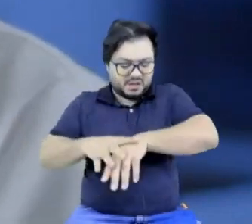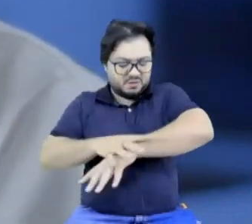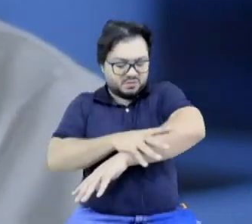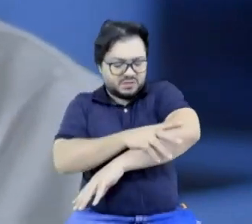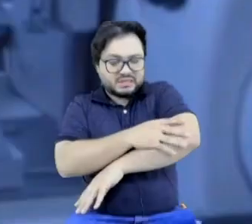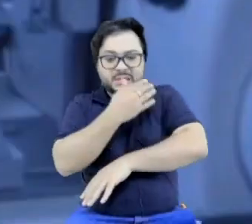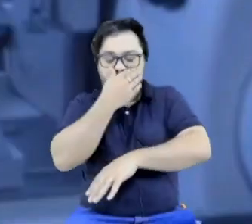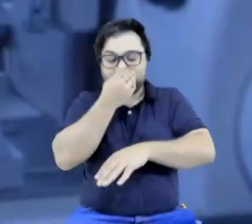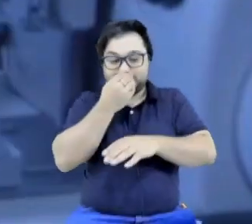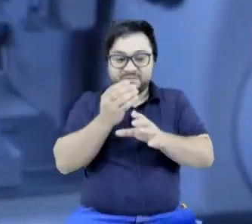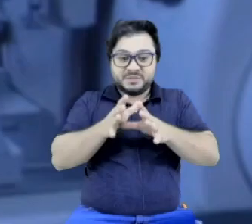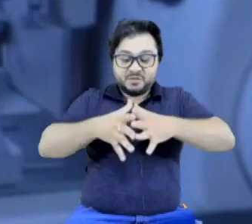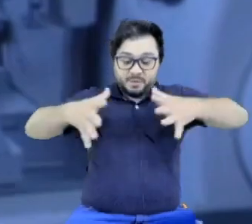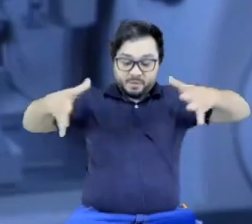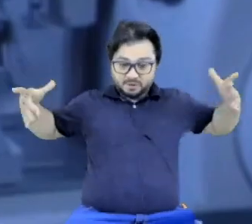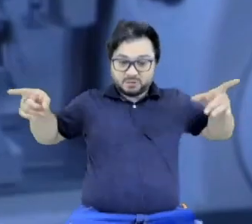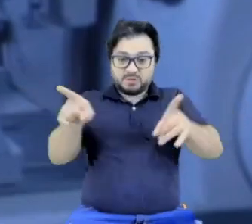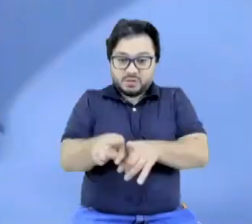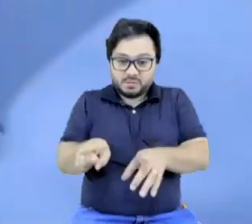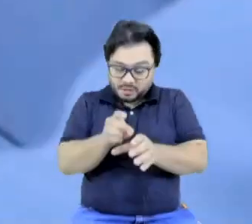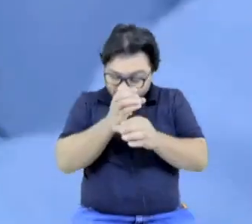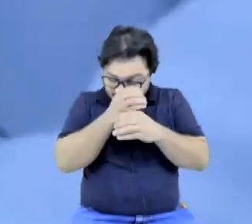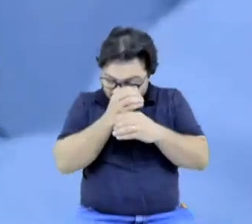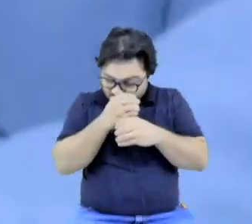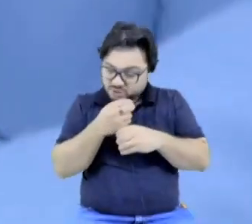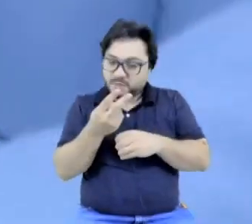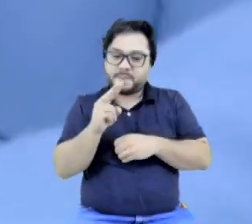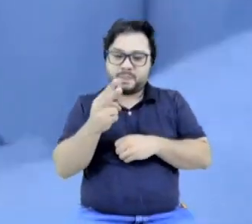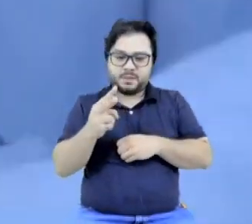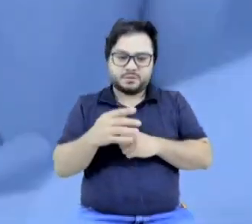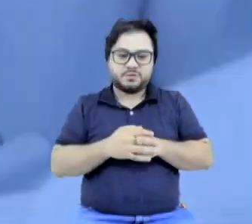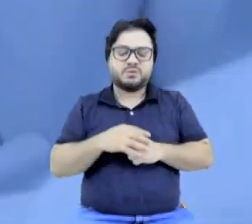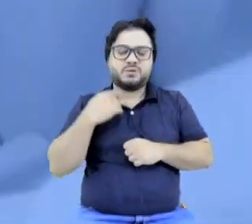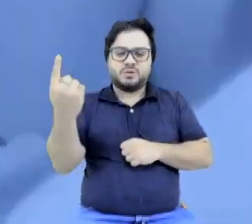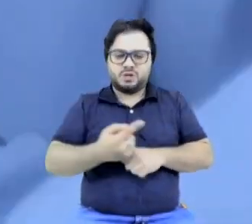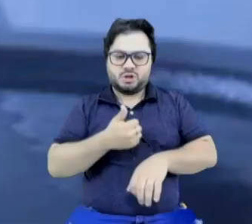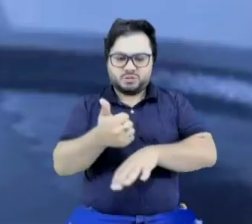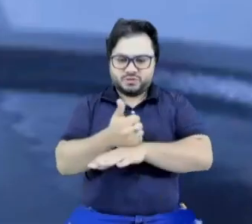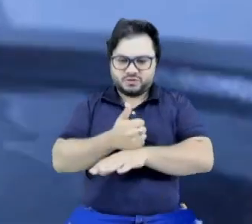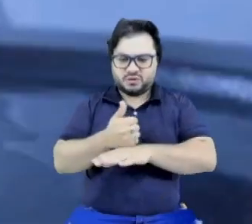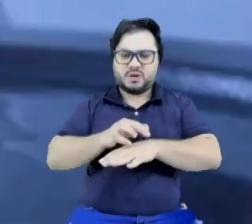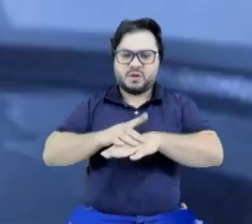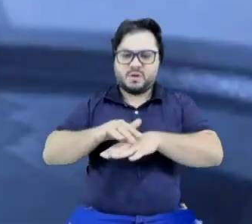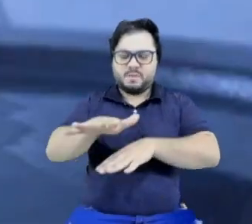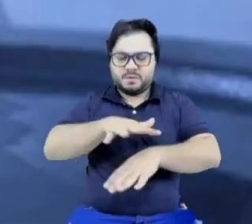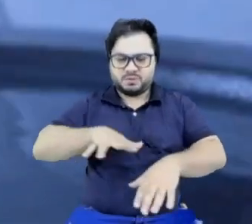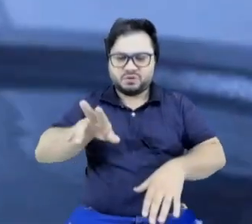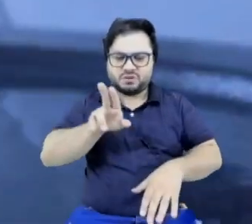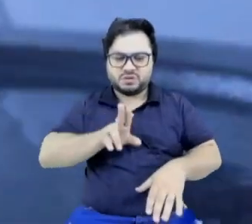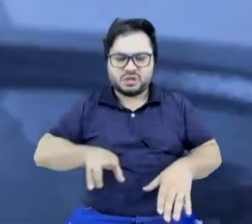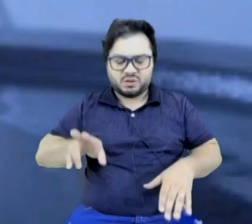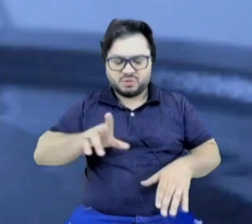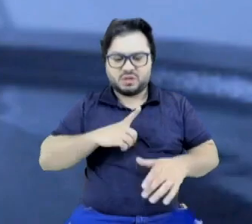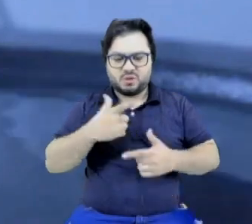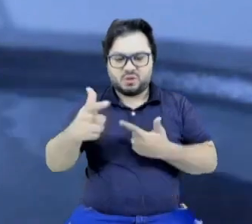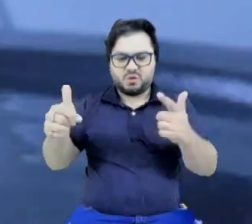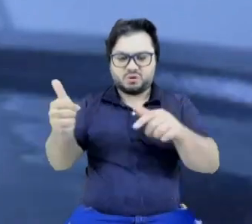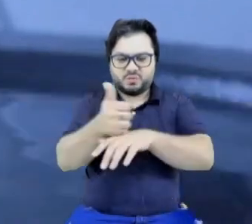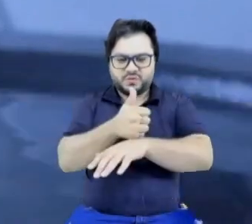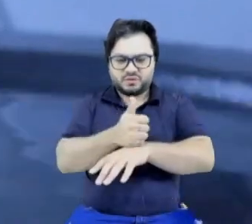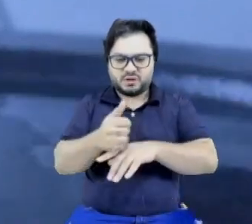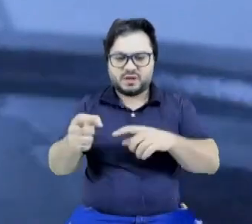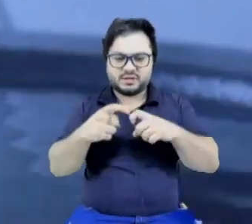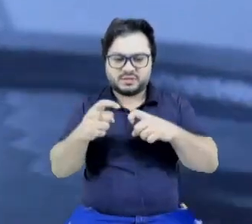forma macroscópica quanto microscópica. E nós, patologistas, nós atuamos com outros especialistas